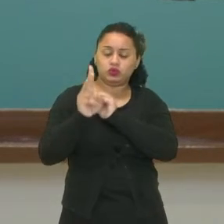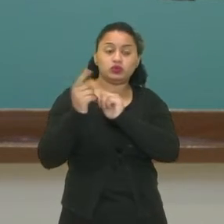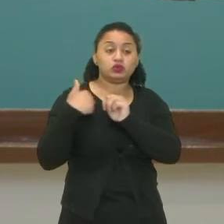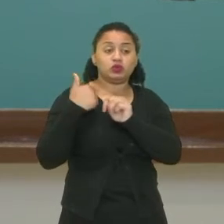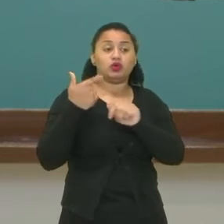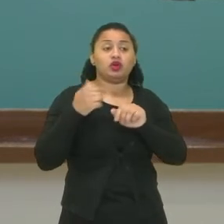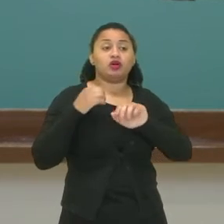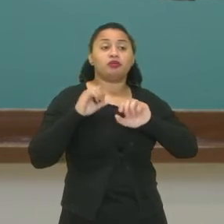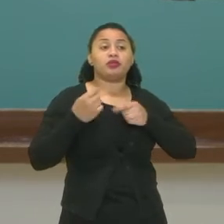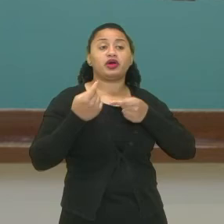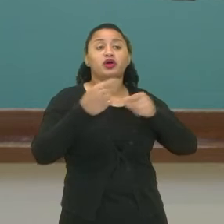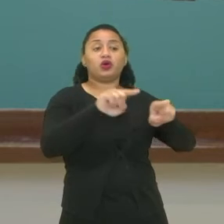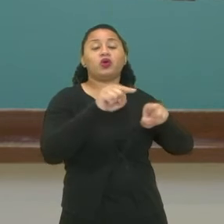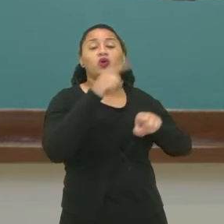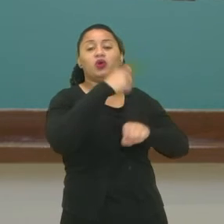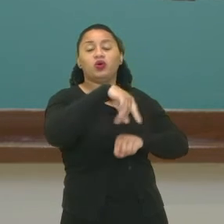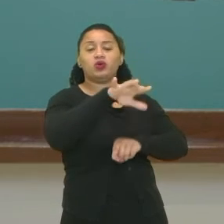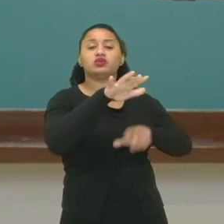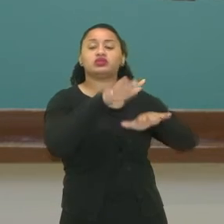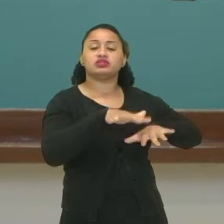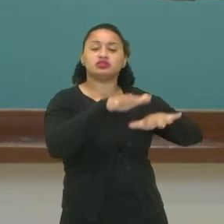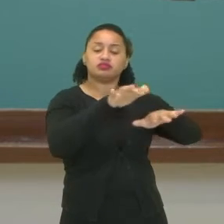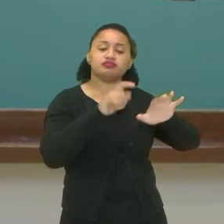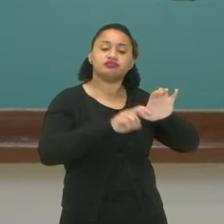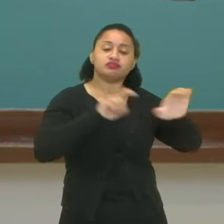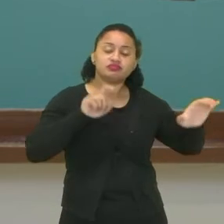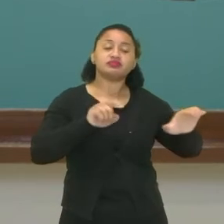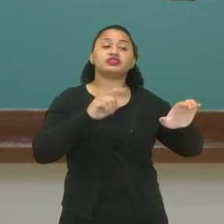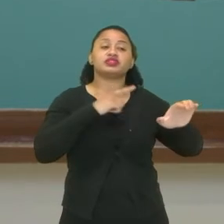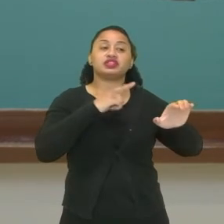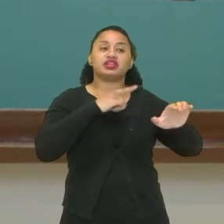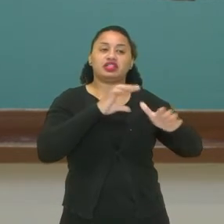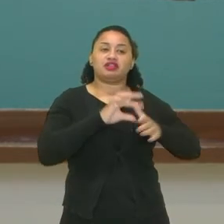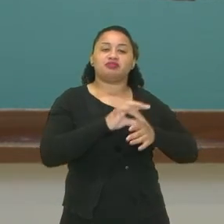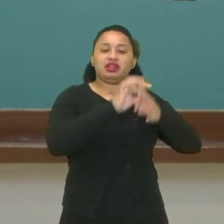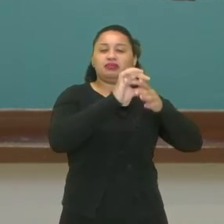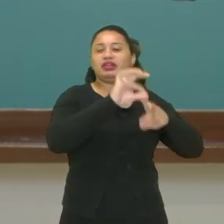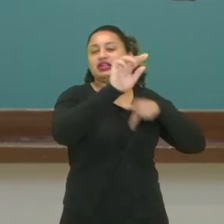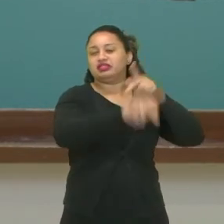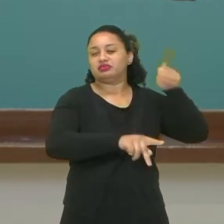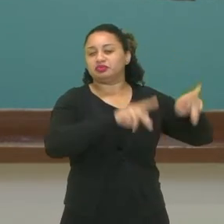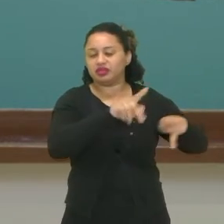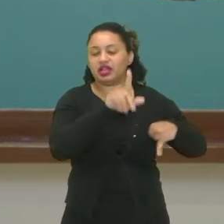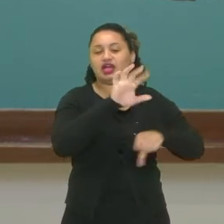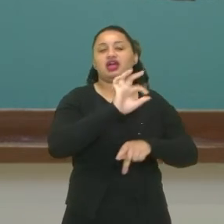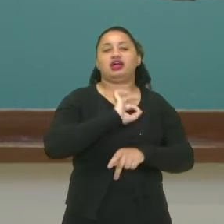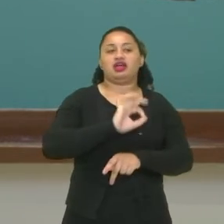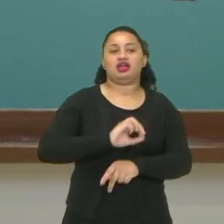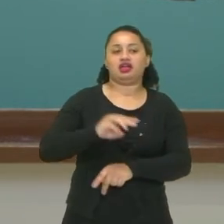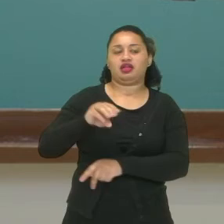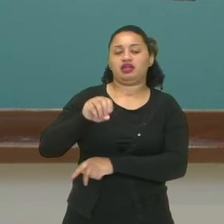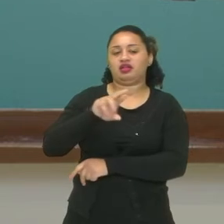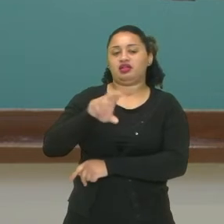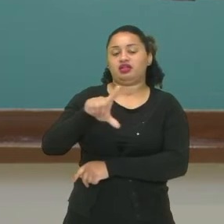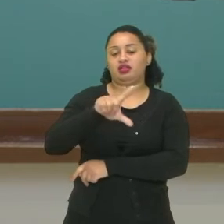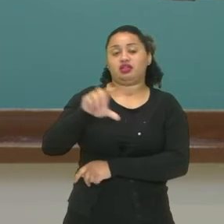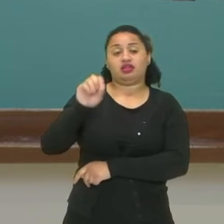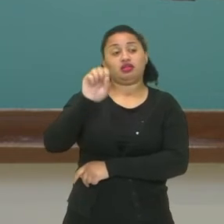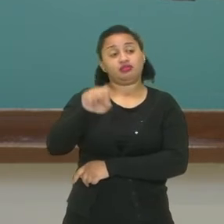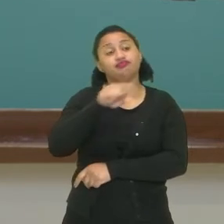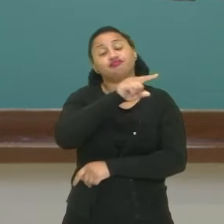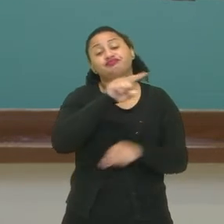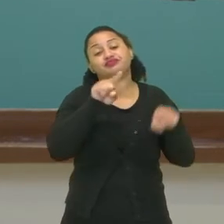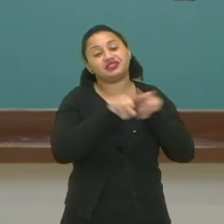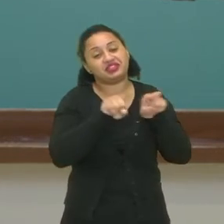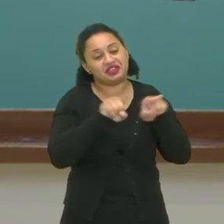esse movimento emancipacionista liderado aí por uma liderança popular, que é o padre Morelos, né? Morelos